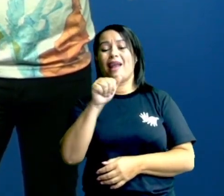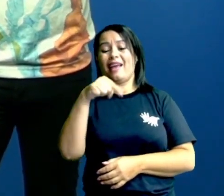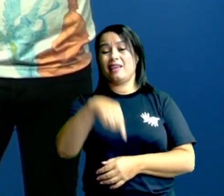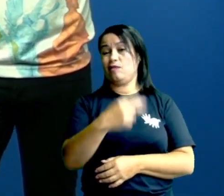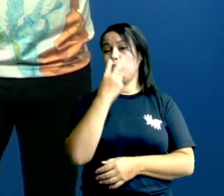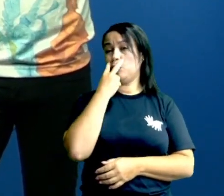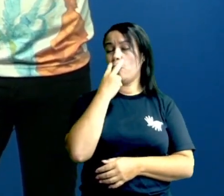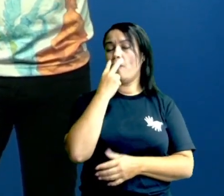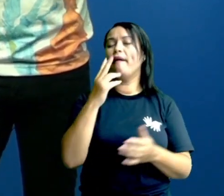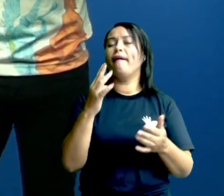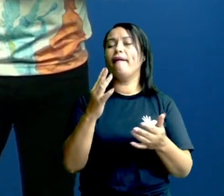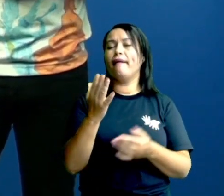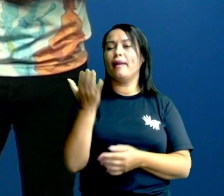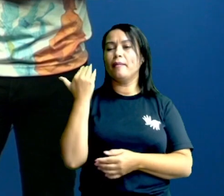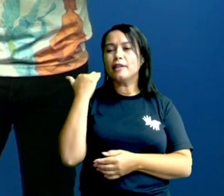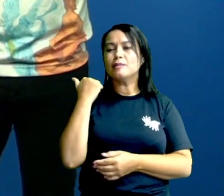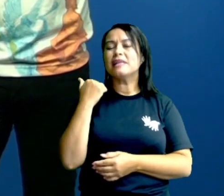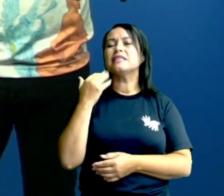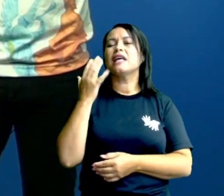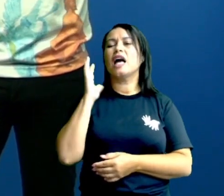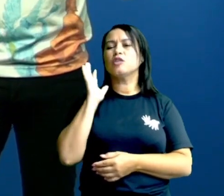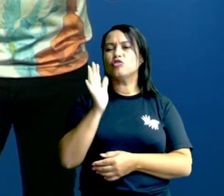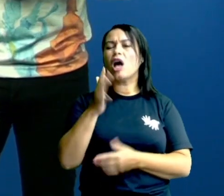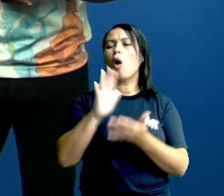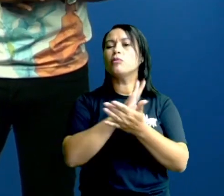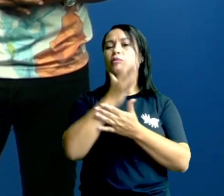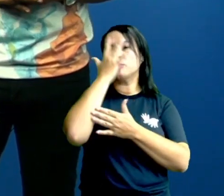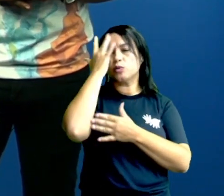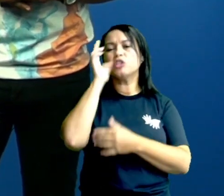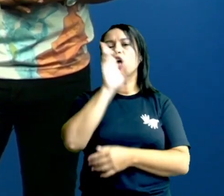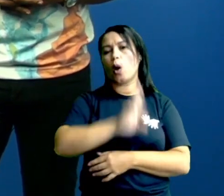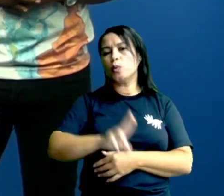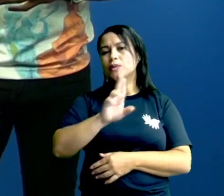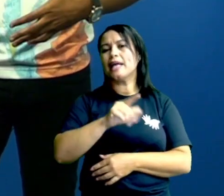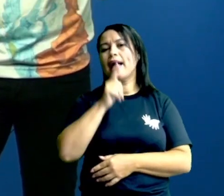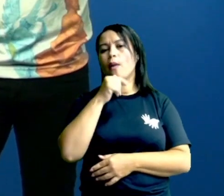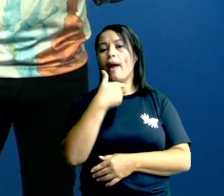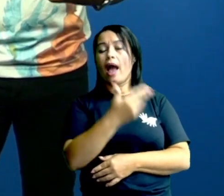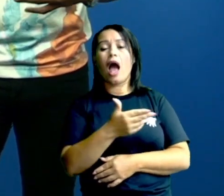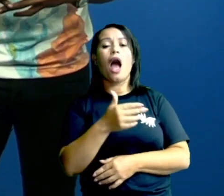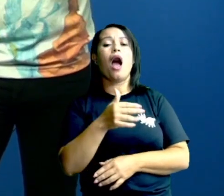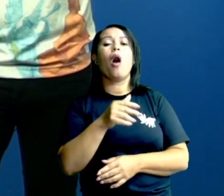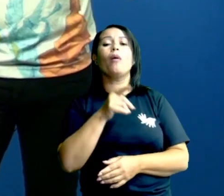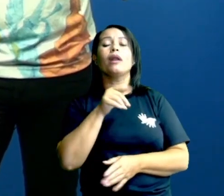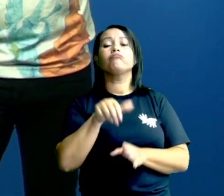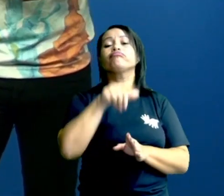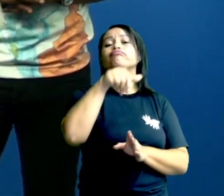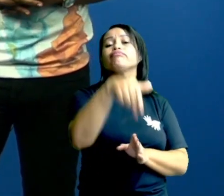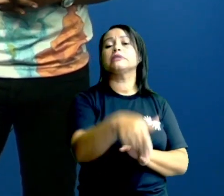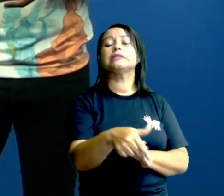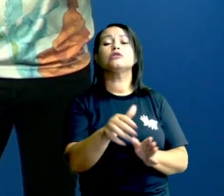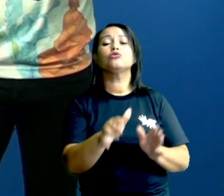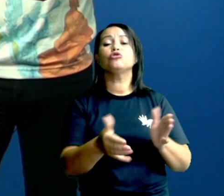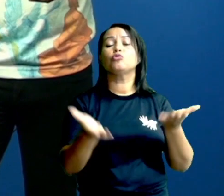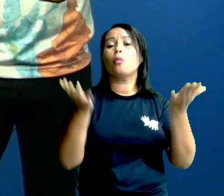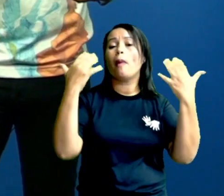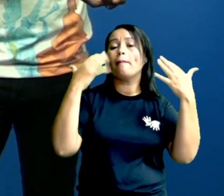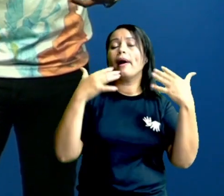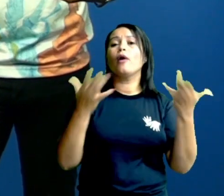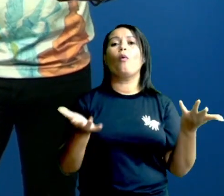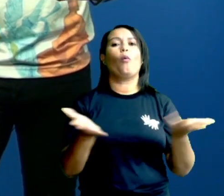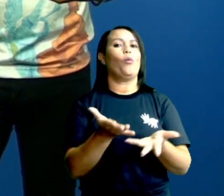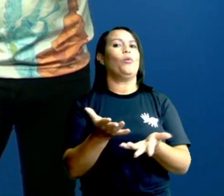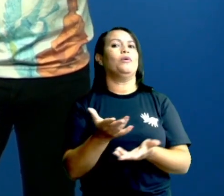né em épocas passadas Com certeza algumas pessoas já né fizeram esse tipo de situação de tomar banho né ou seja para que acham de lazer